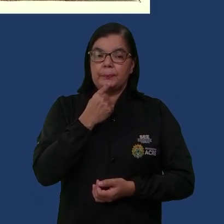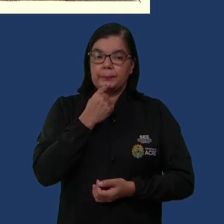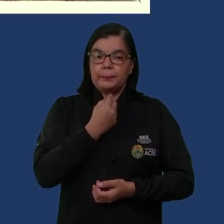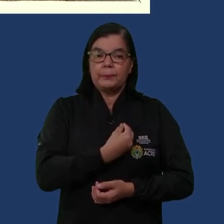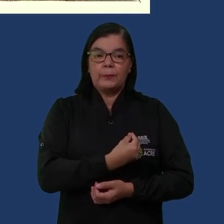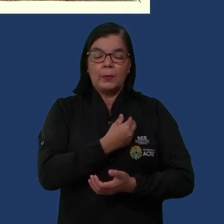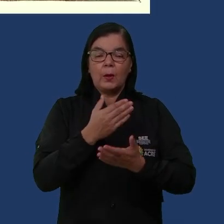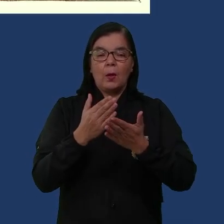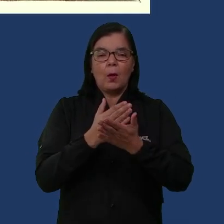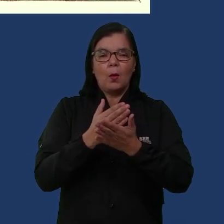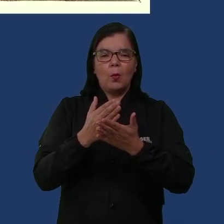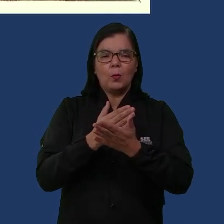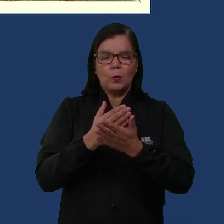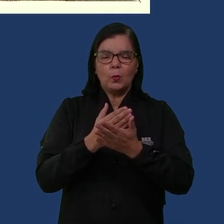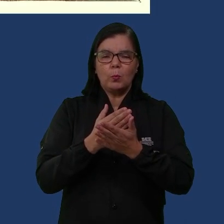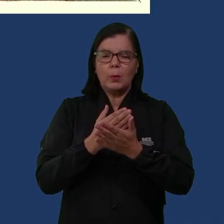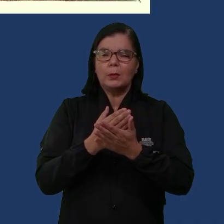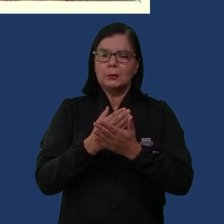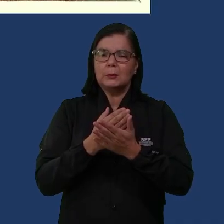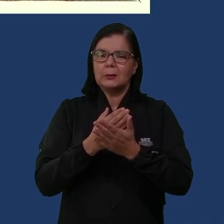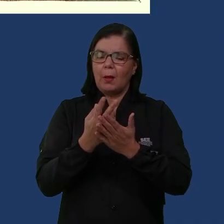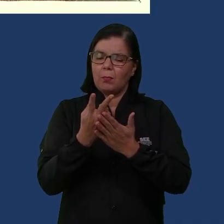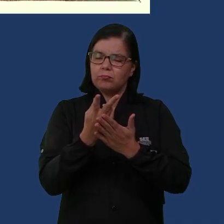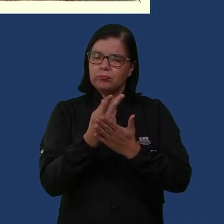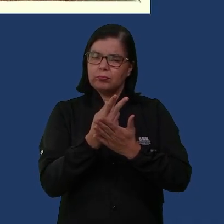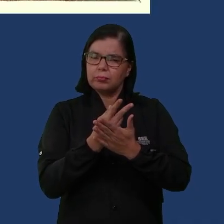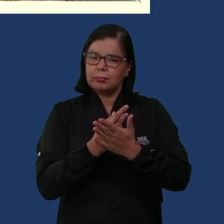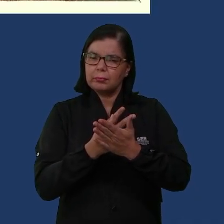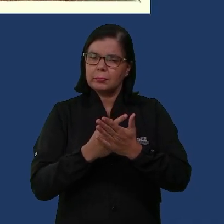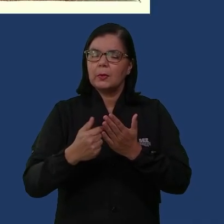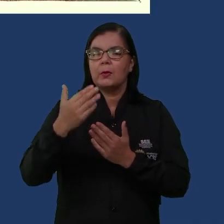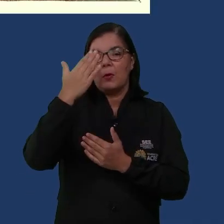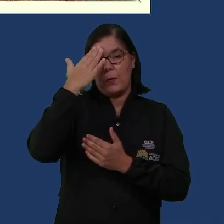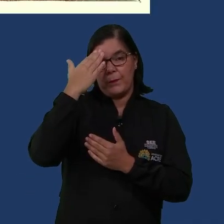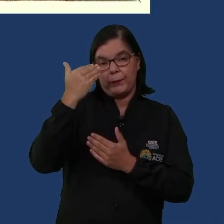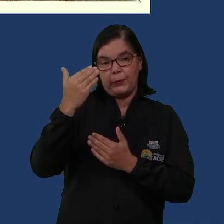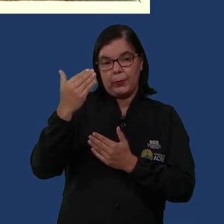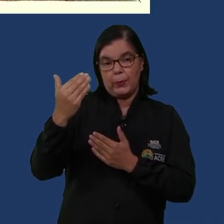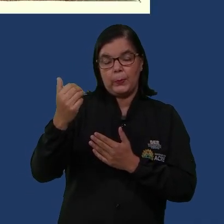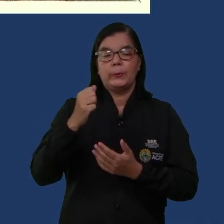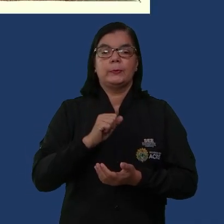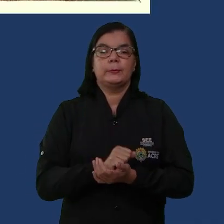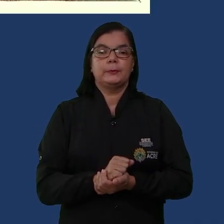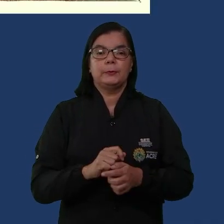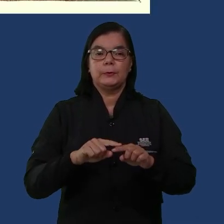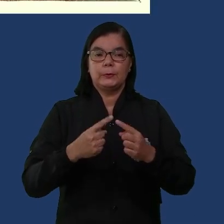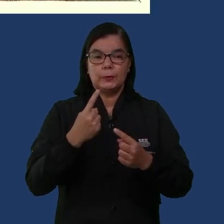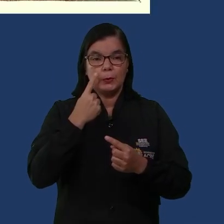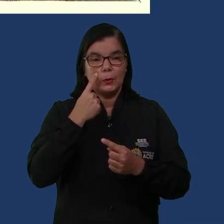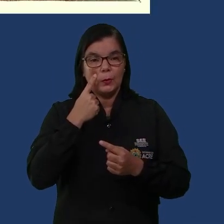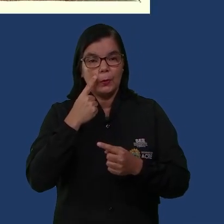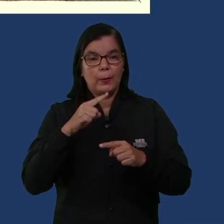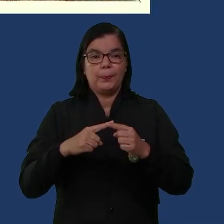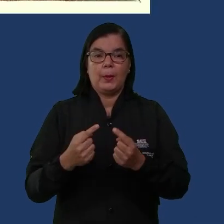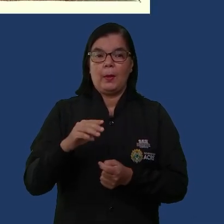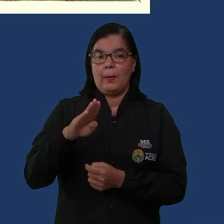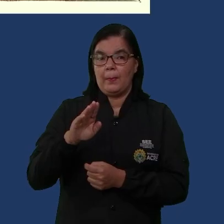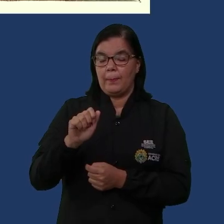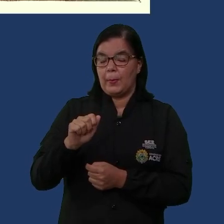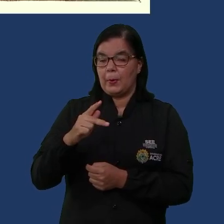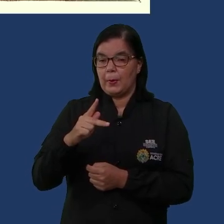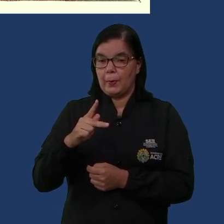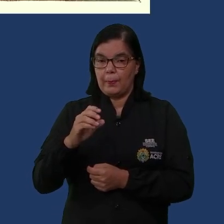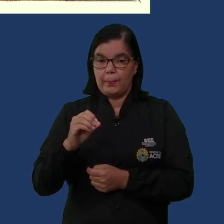envolvendo algumas obras famosas. E você consegue ver aí nessa paródia Abaporu, de Tarsila do Amaral,